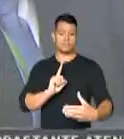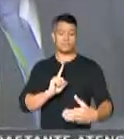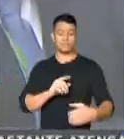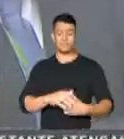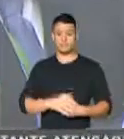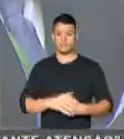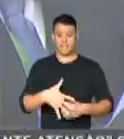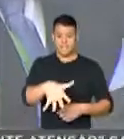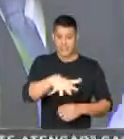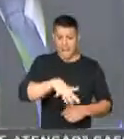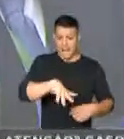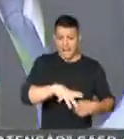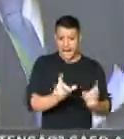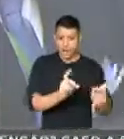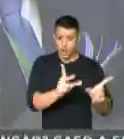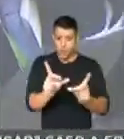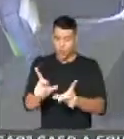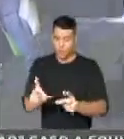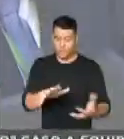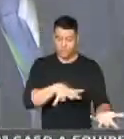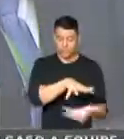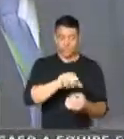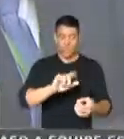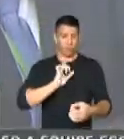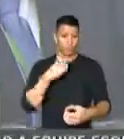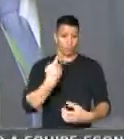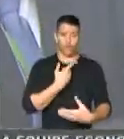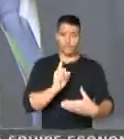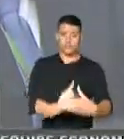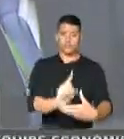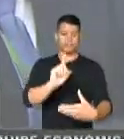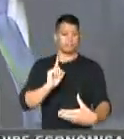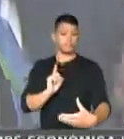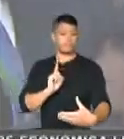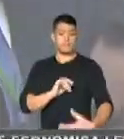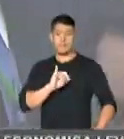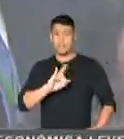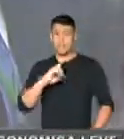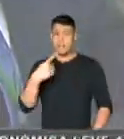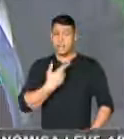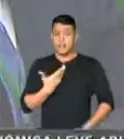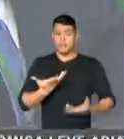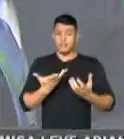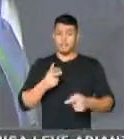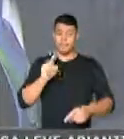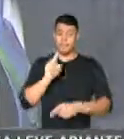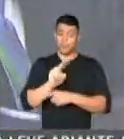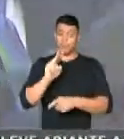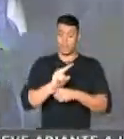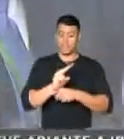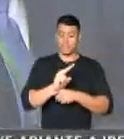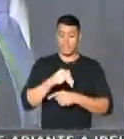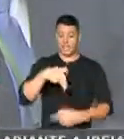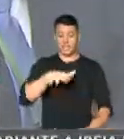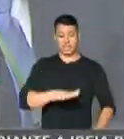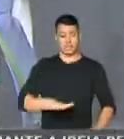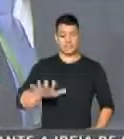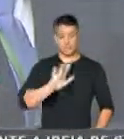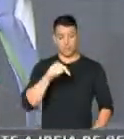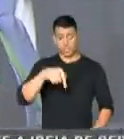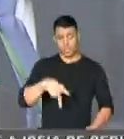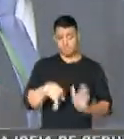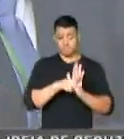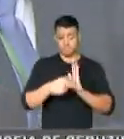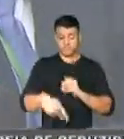no comércio internacional. Quando a gente tem a pretensão de proteger o mercado nacional, nós justamente eliminamos o